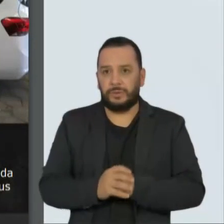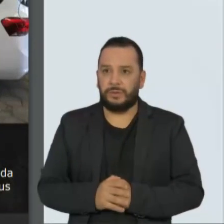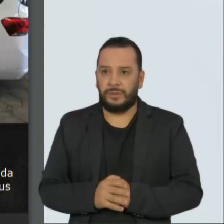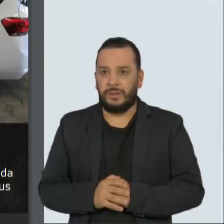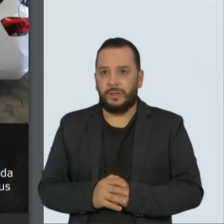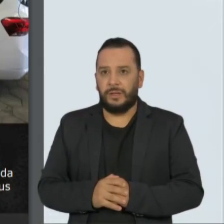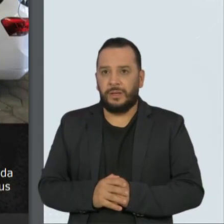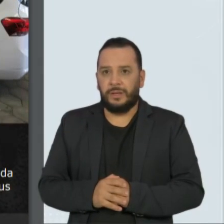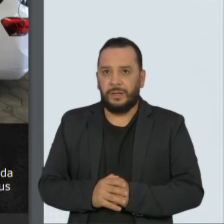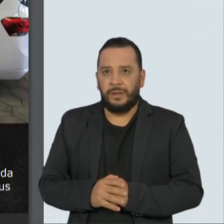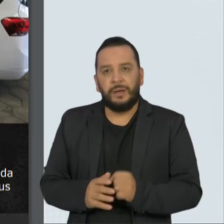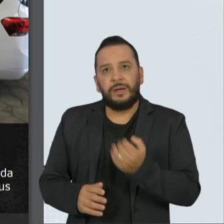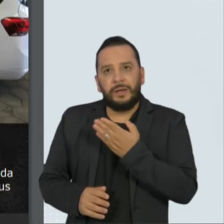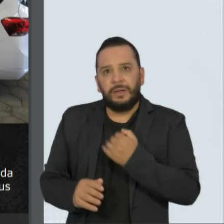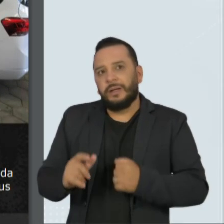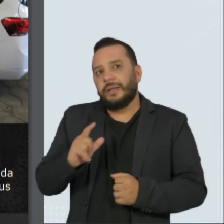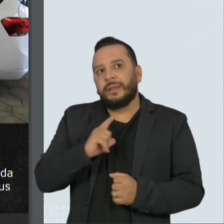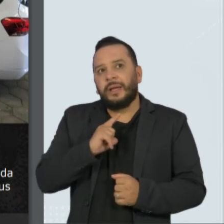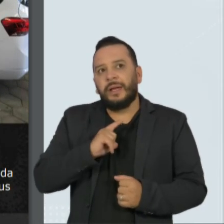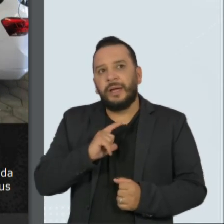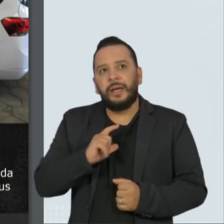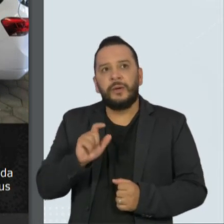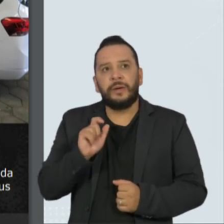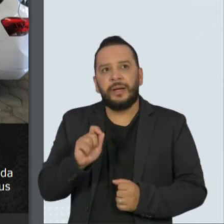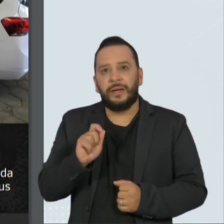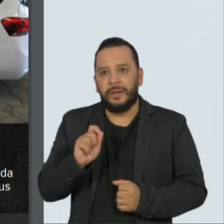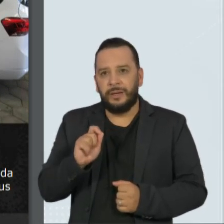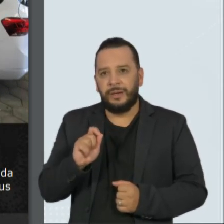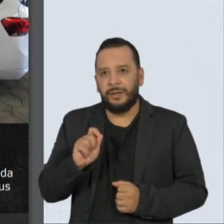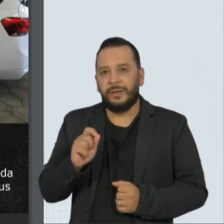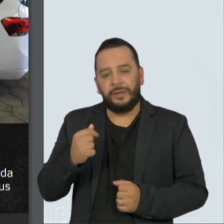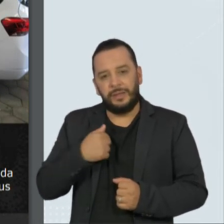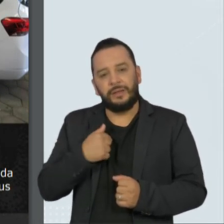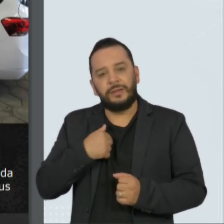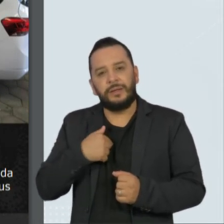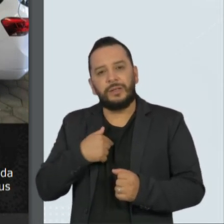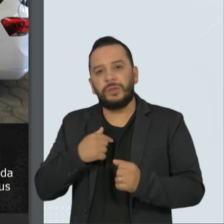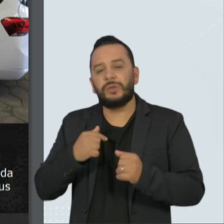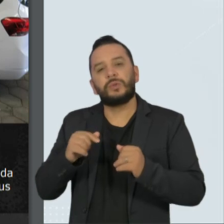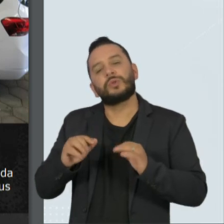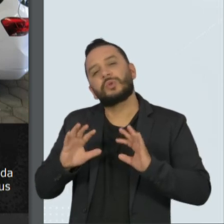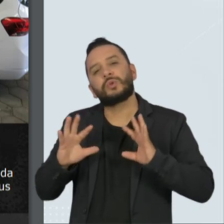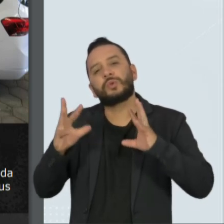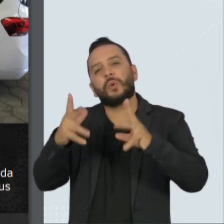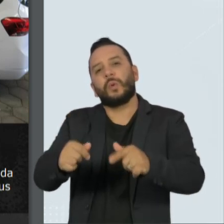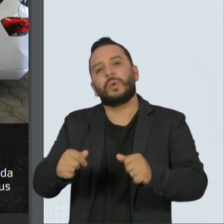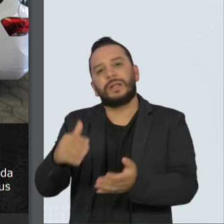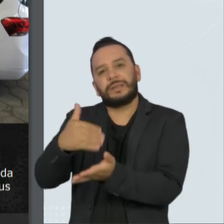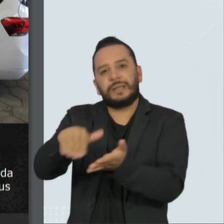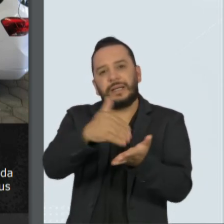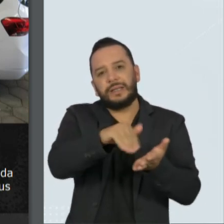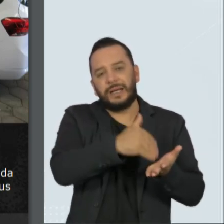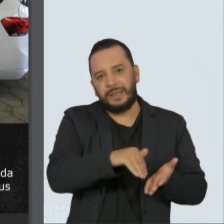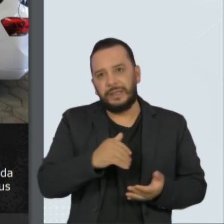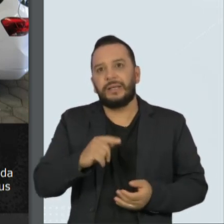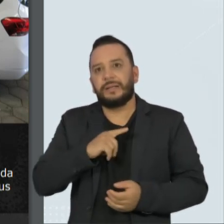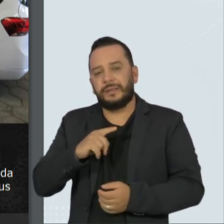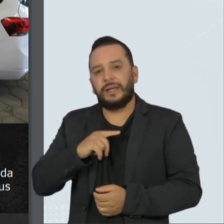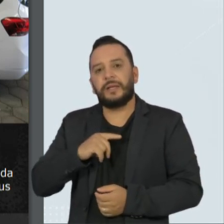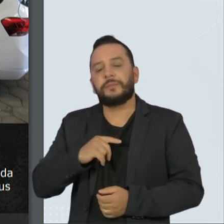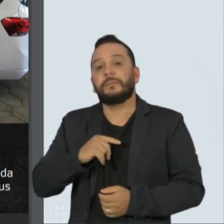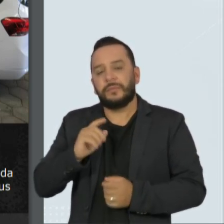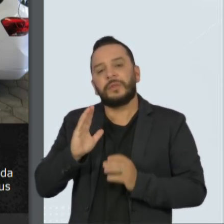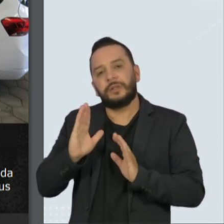nós temos os pilotos que envolvem todas essas secretarias. Então, pilotos com a Fundação